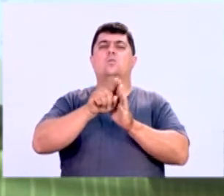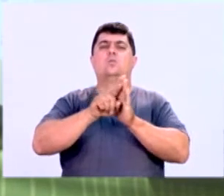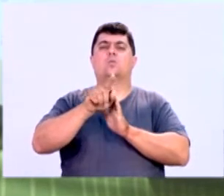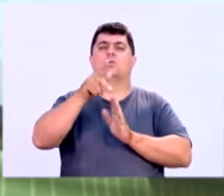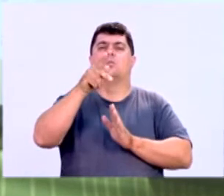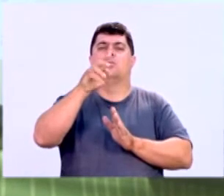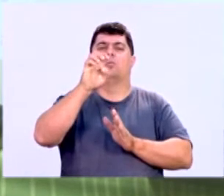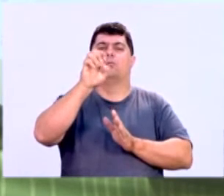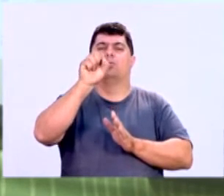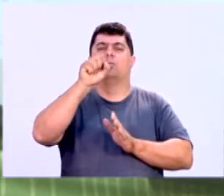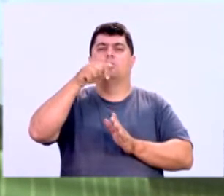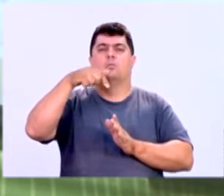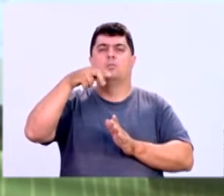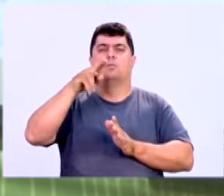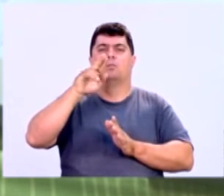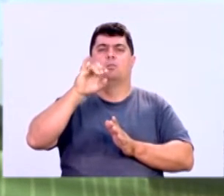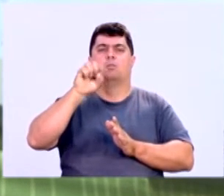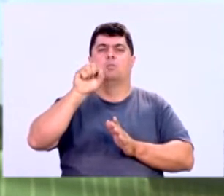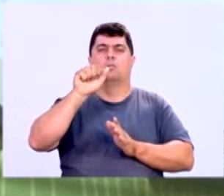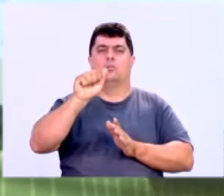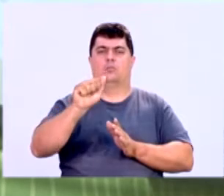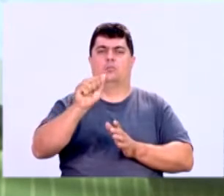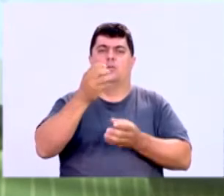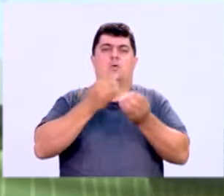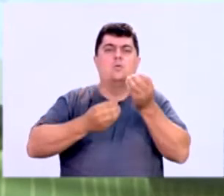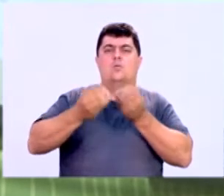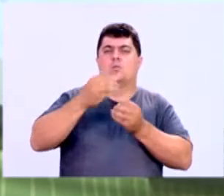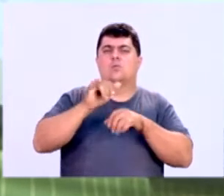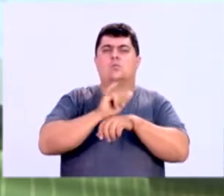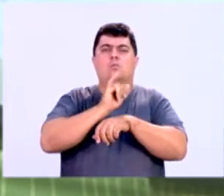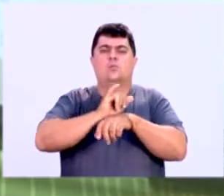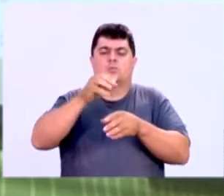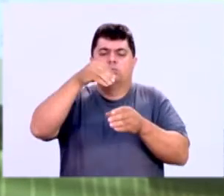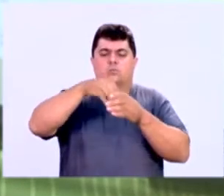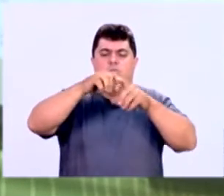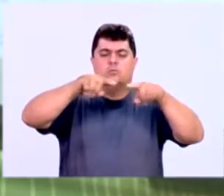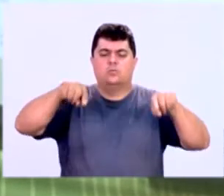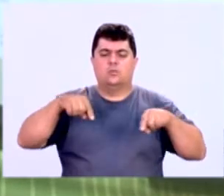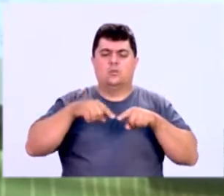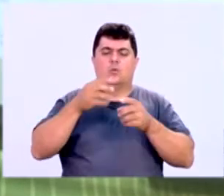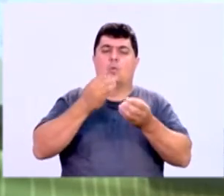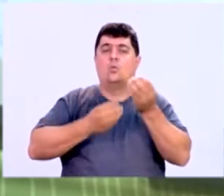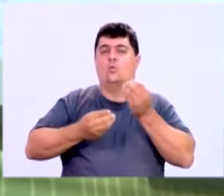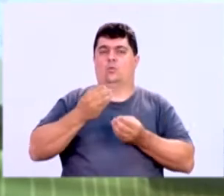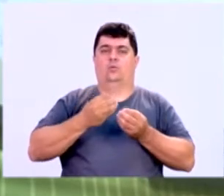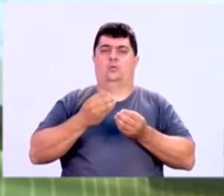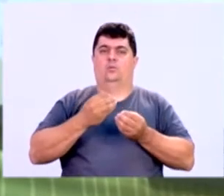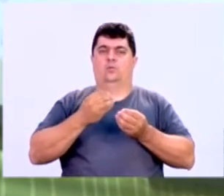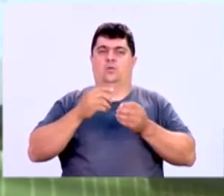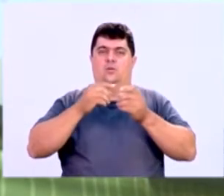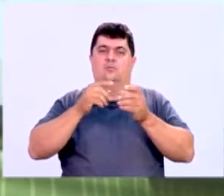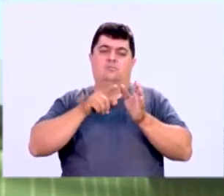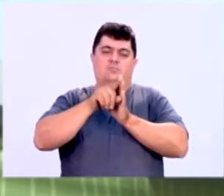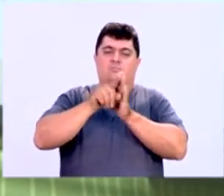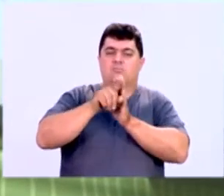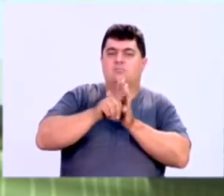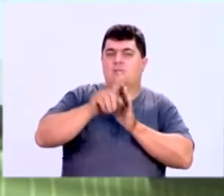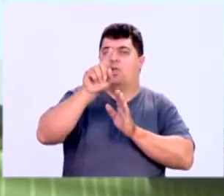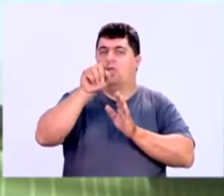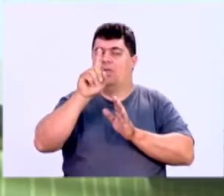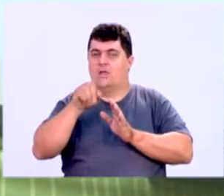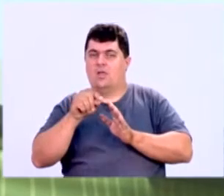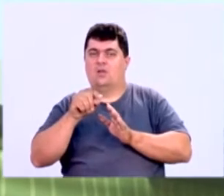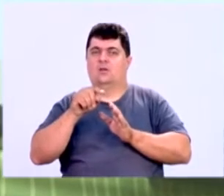nós poderemos utilizar essa estratégia dentro das nossas salas? A pesquisa é um conjunto de